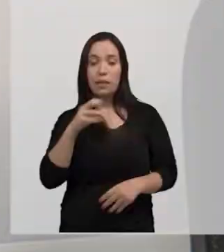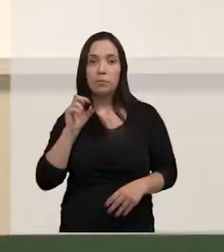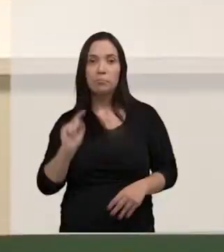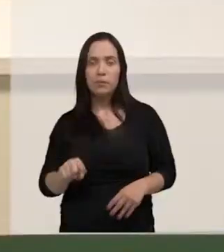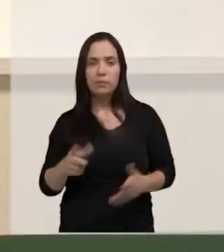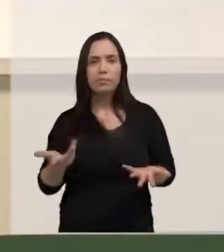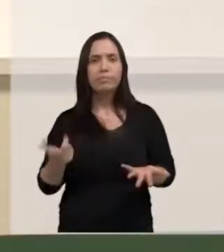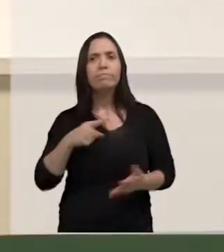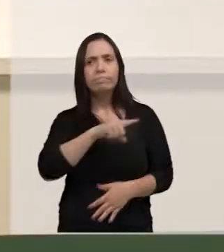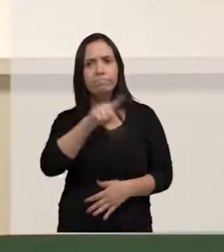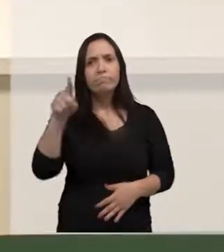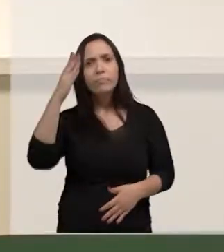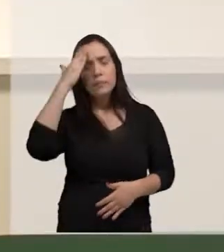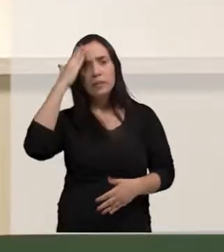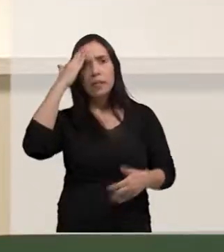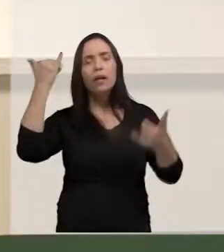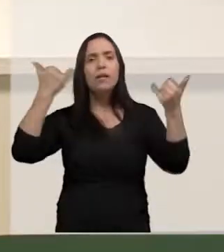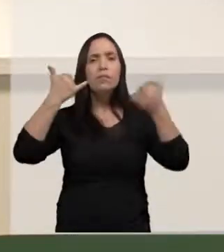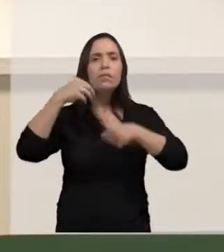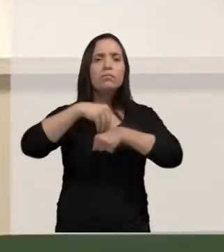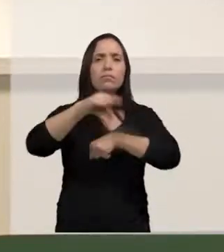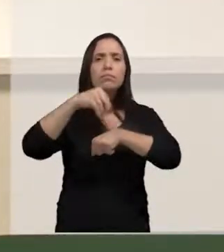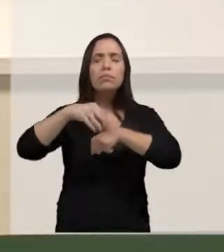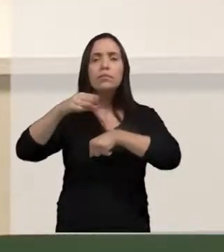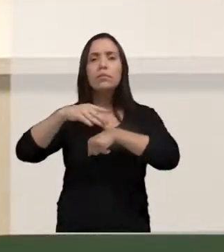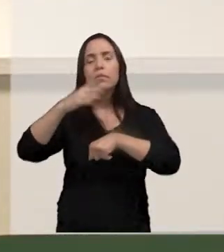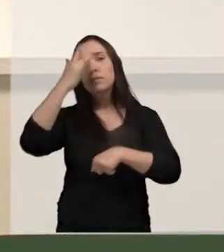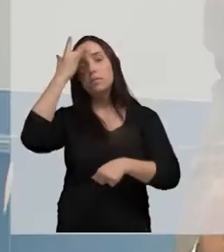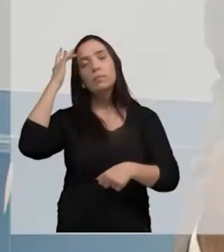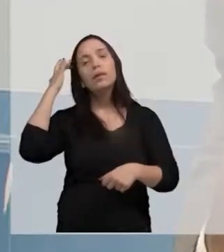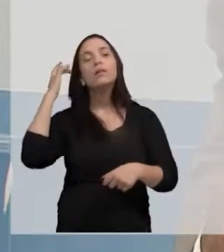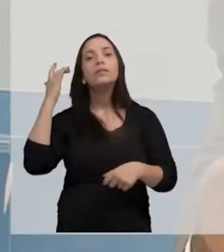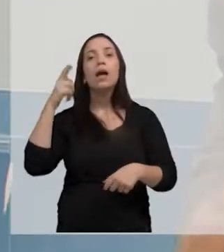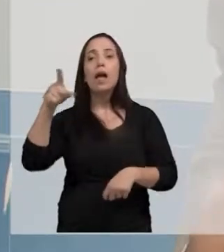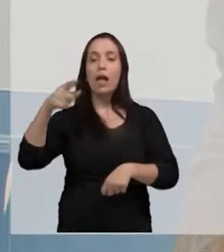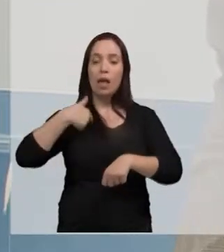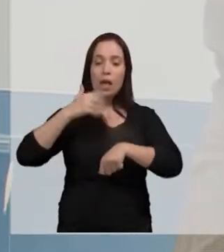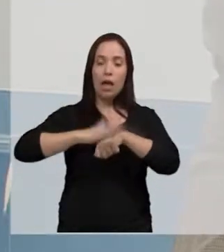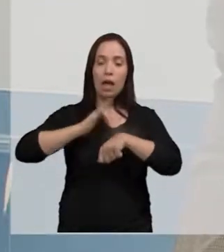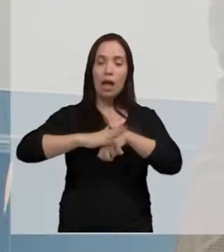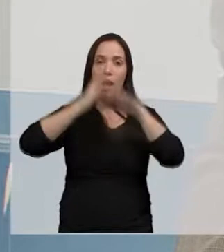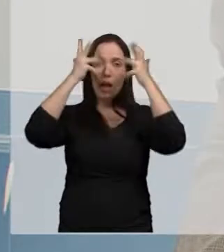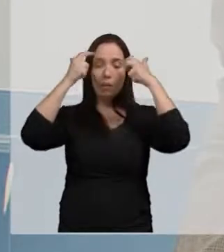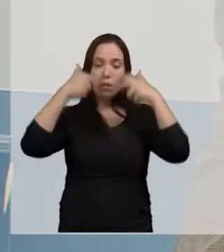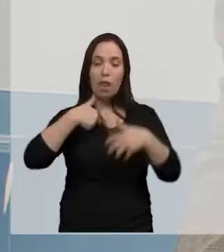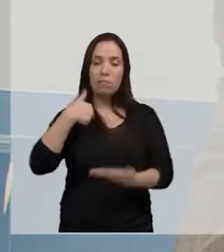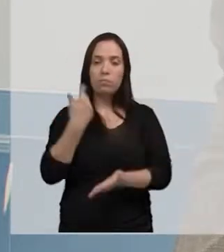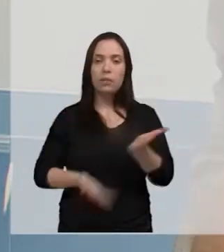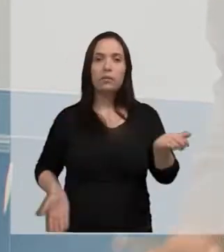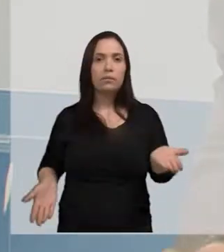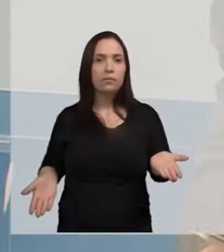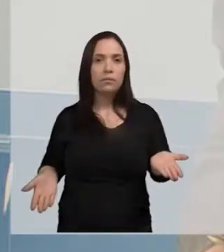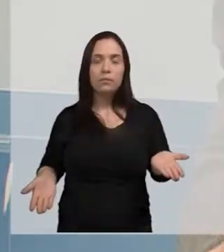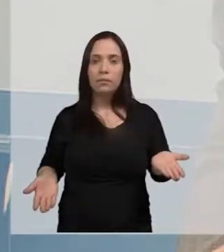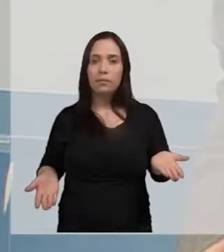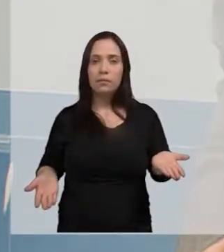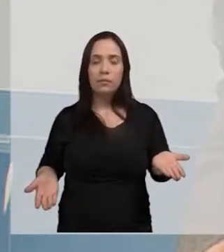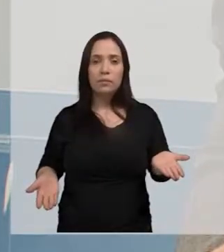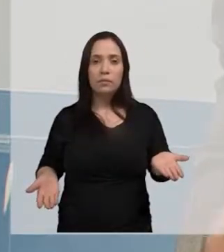importante para que as pessoas ligadas ao Eunício saibam que quem derrotou o Eunício foi o Eunício. Não foi